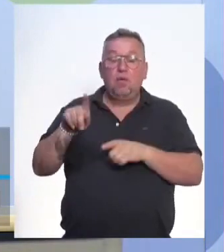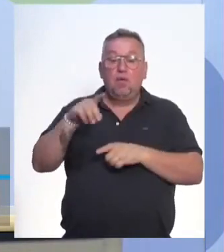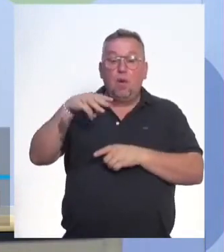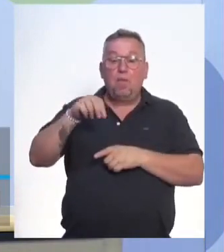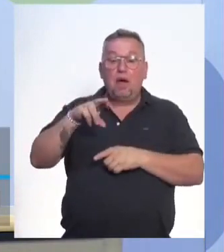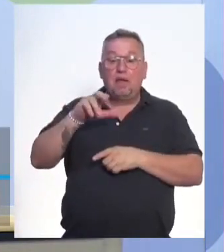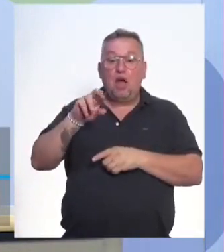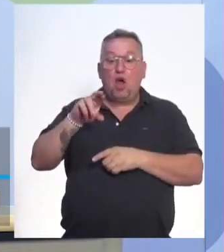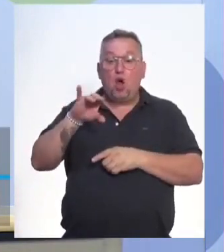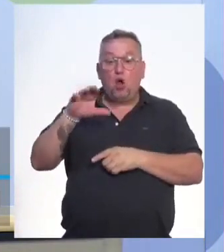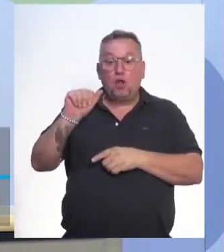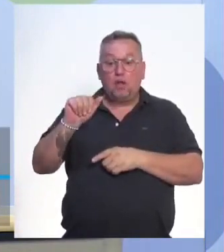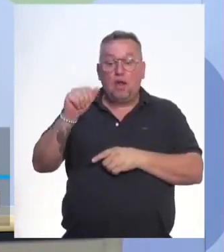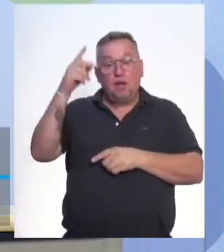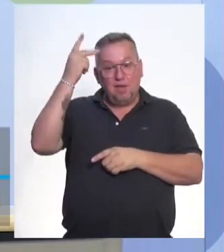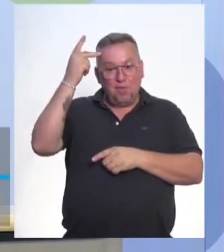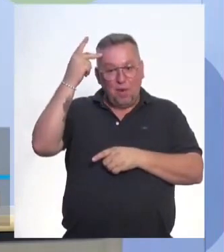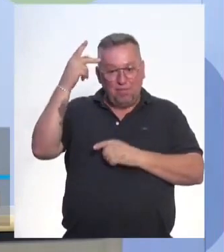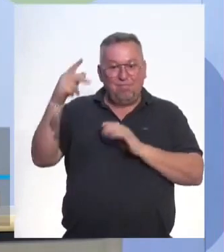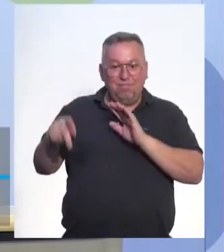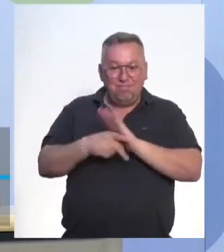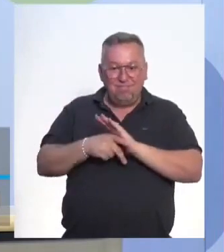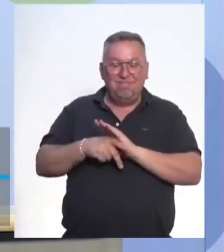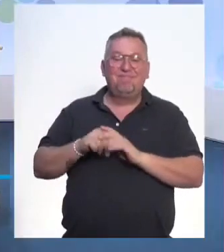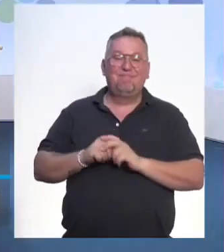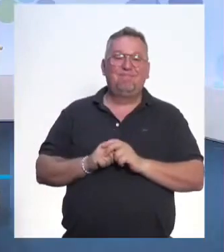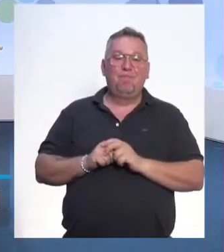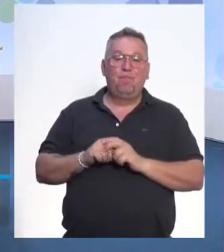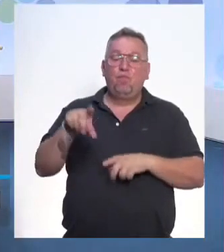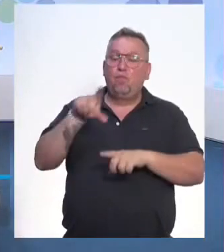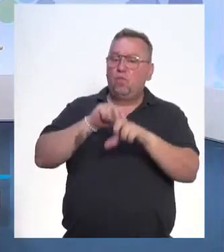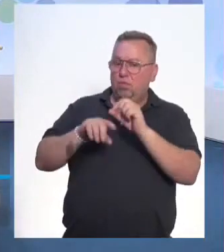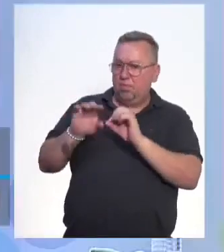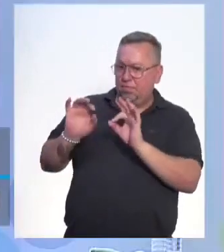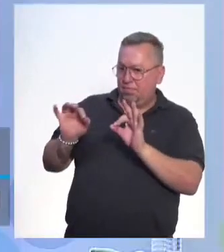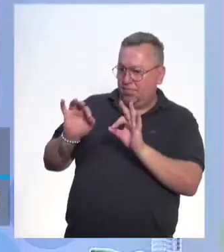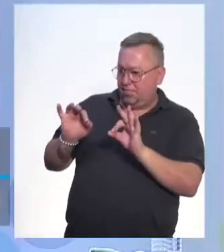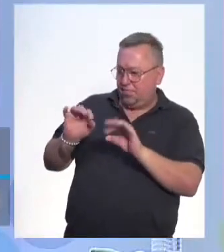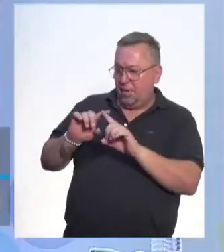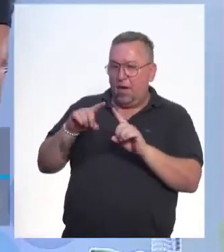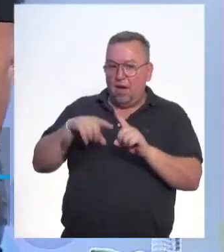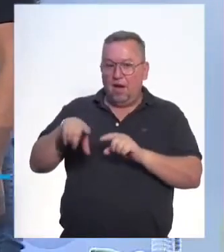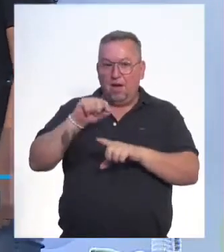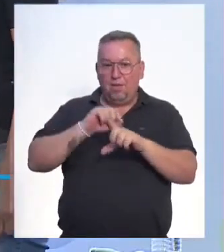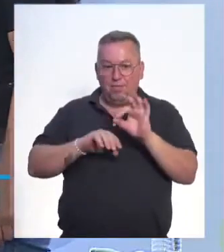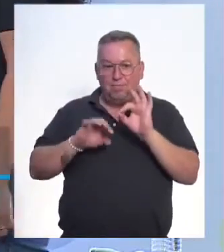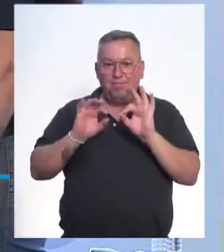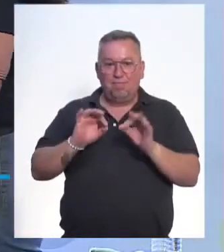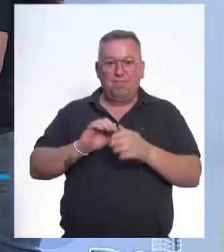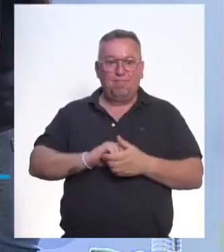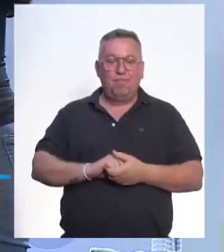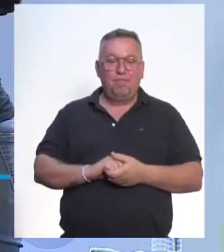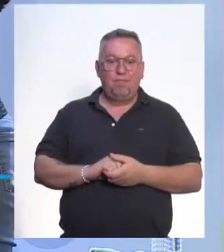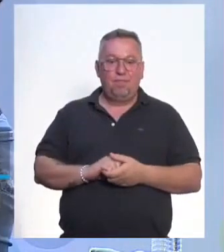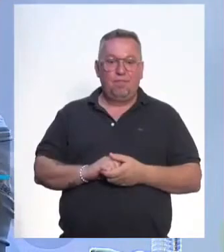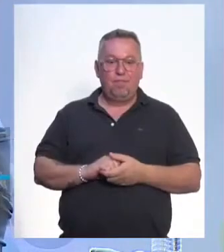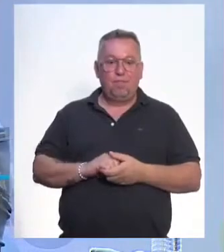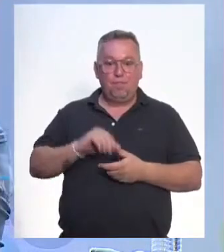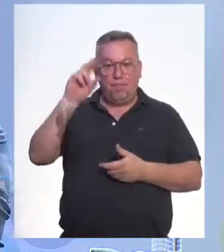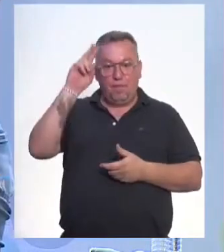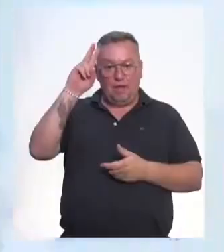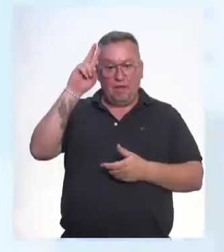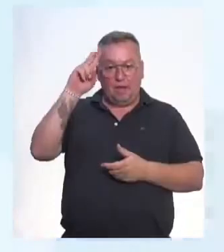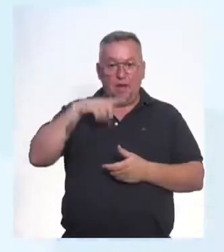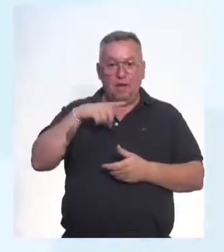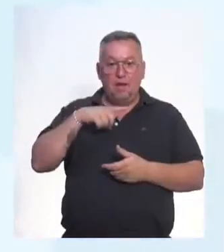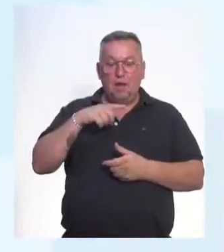da escola Albino César, daqui de São Paulo. E aí, professora Inês, é essa a alternativa mesmo? É essa a alternativa, né, pessoal? Lembra, quem